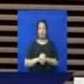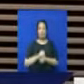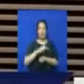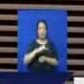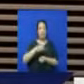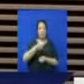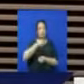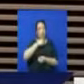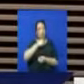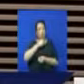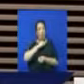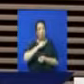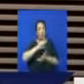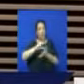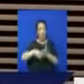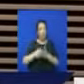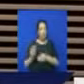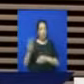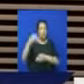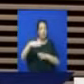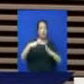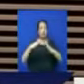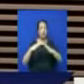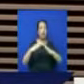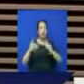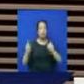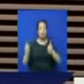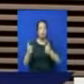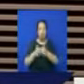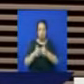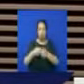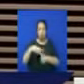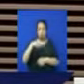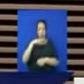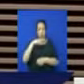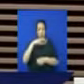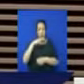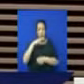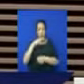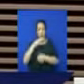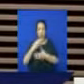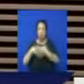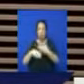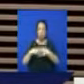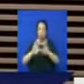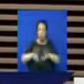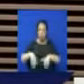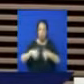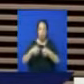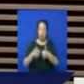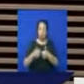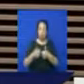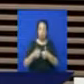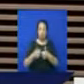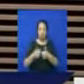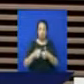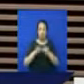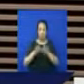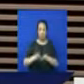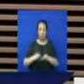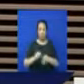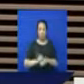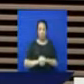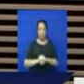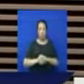logo a senhora está em casa ali com seu neto e tudo, graças a Deus, correndo muito bem. Quero cumprimentar